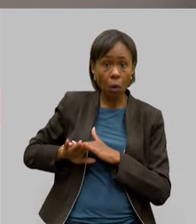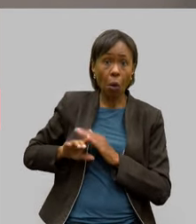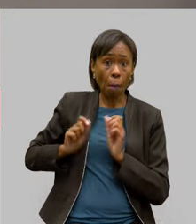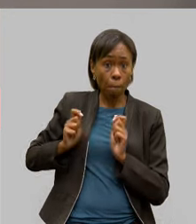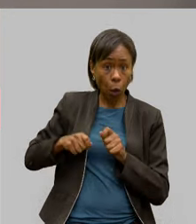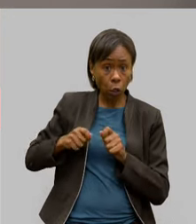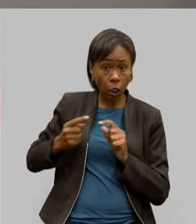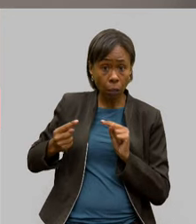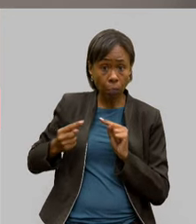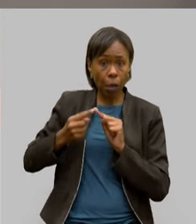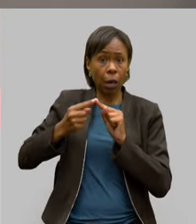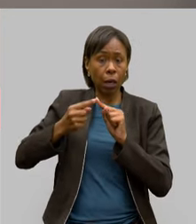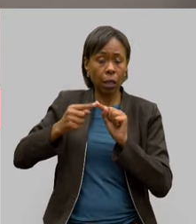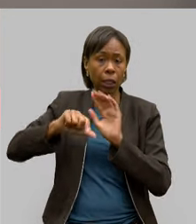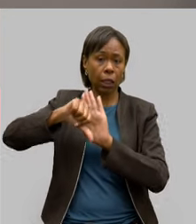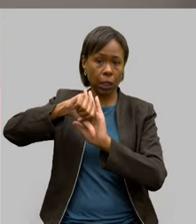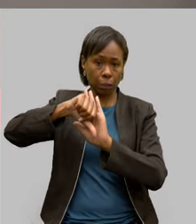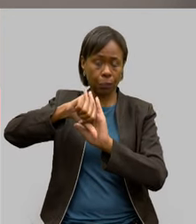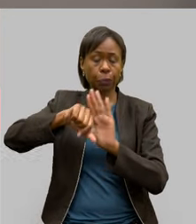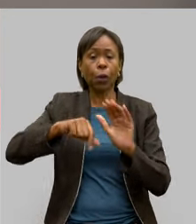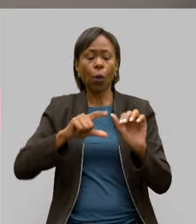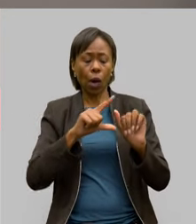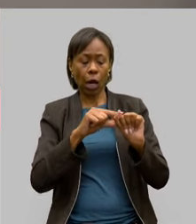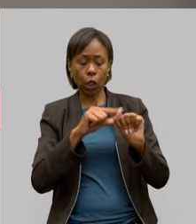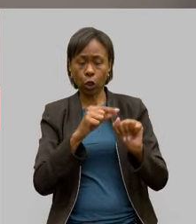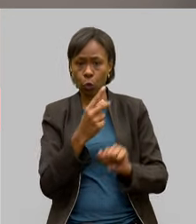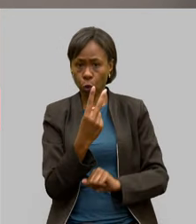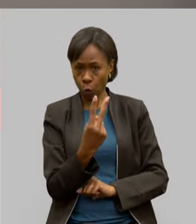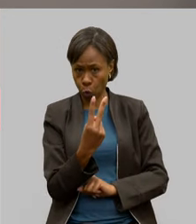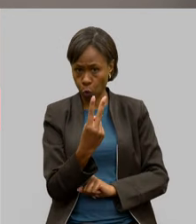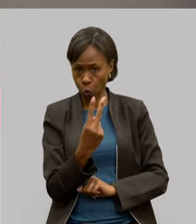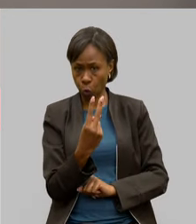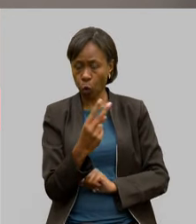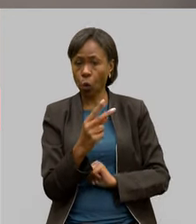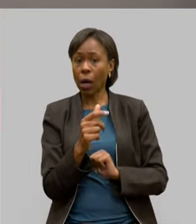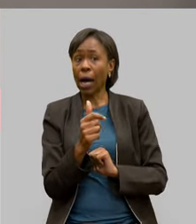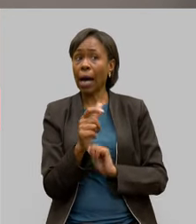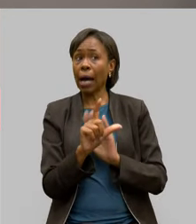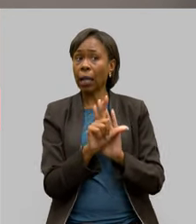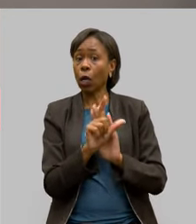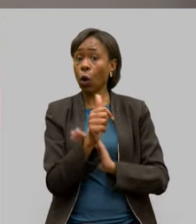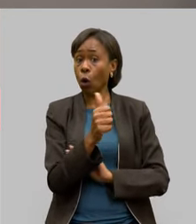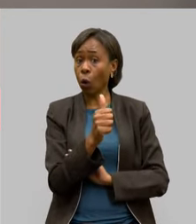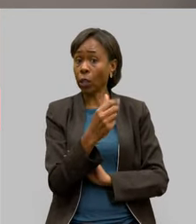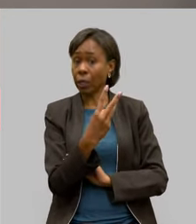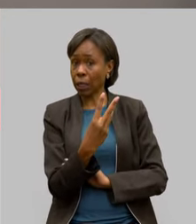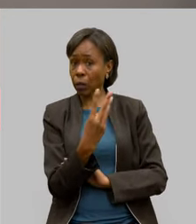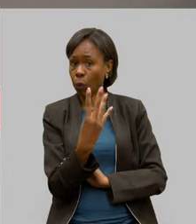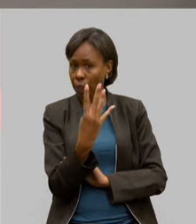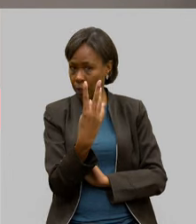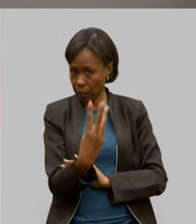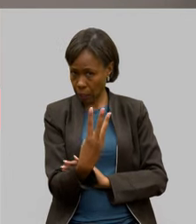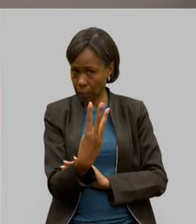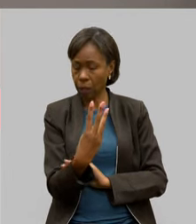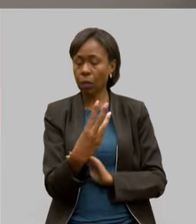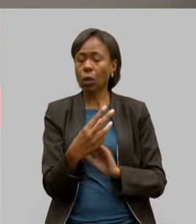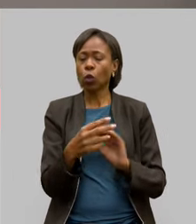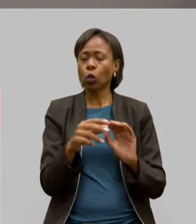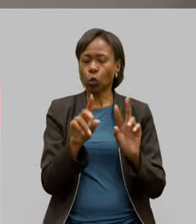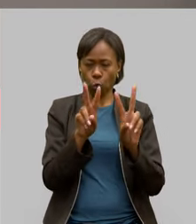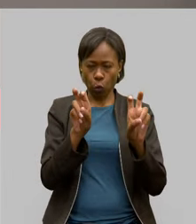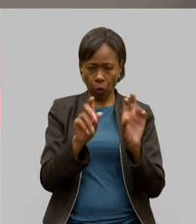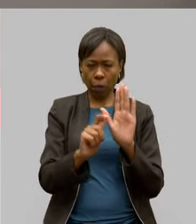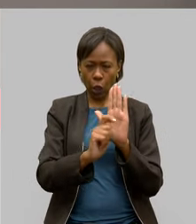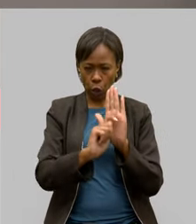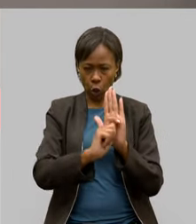porque no artigo 2º da lei 11343 que regula a questão das drogas eh